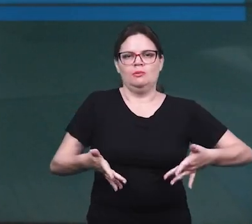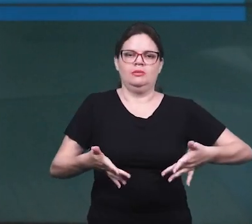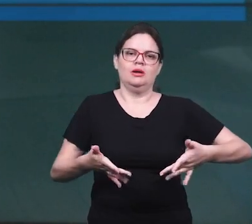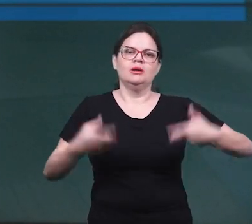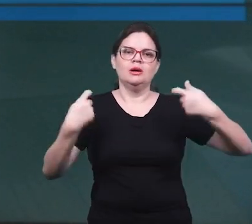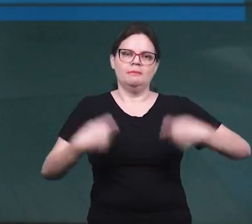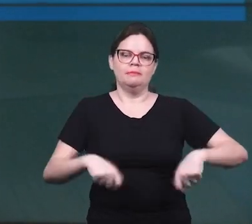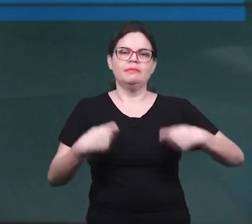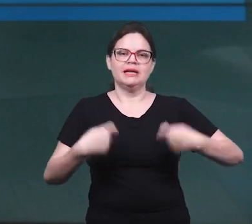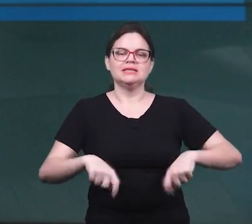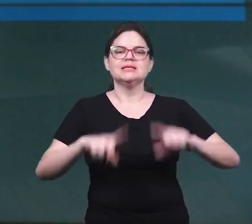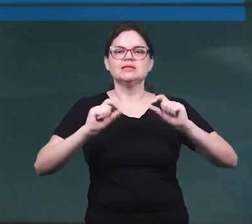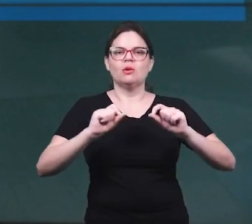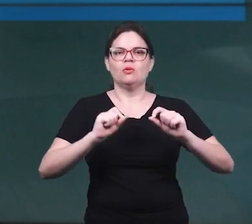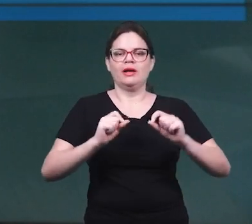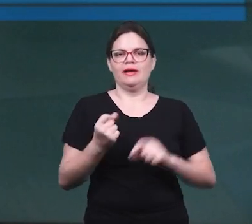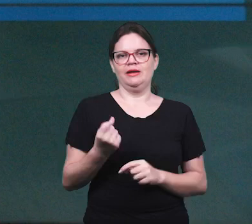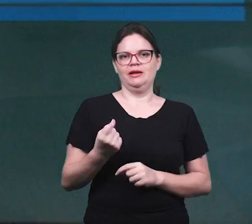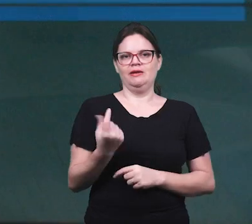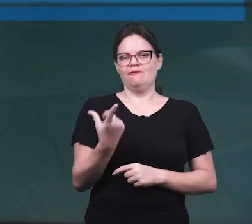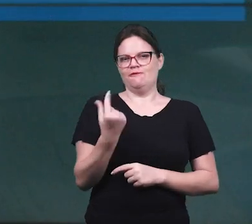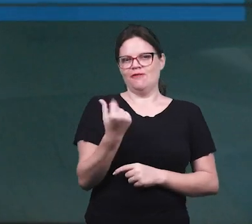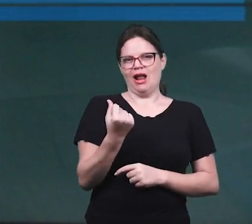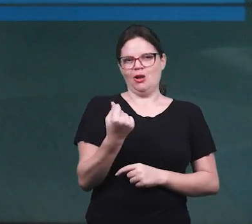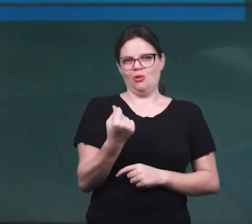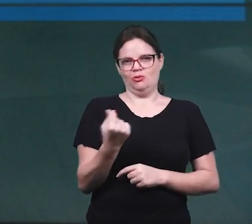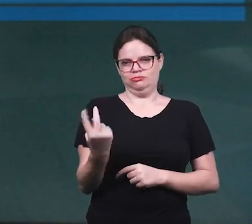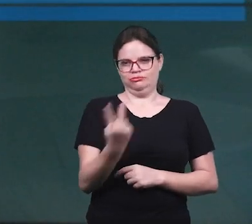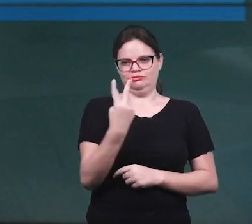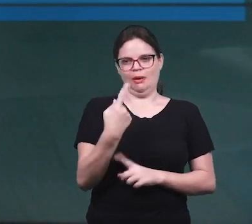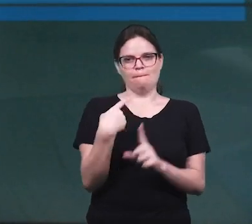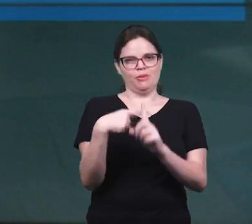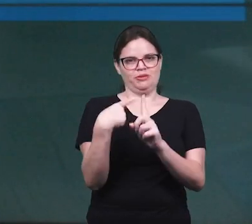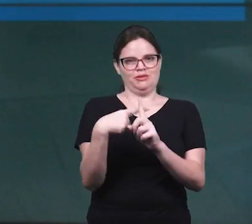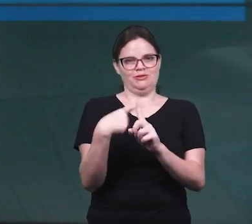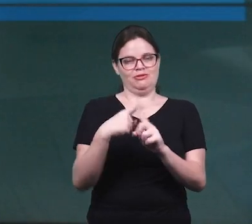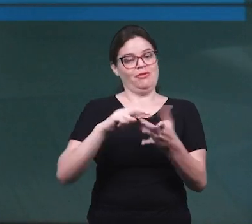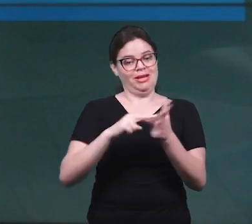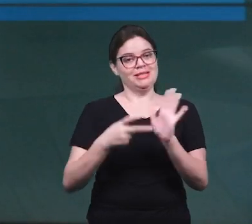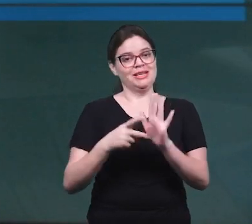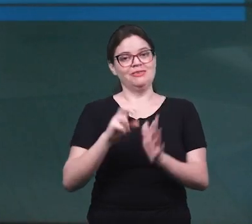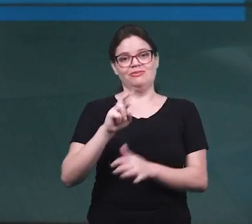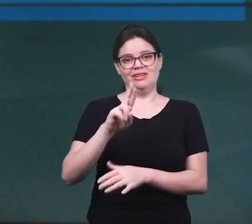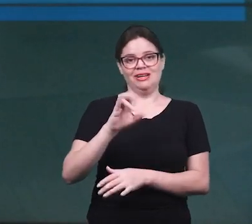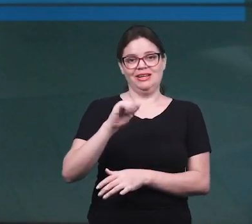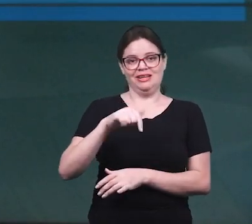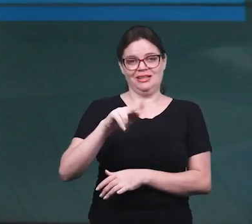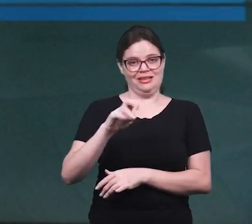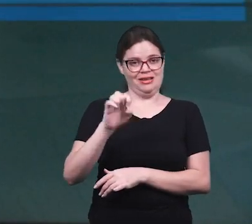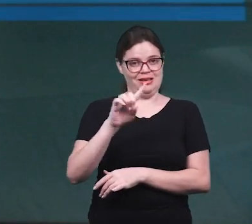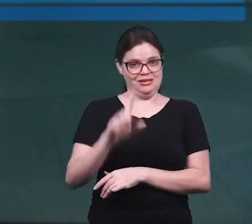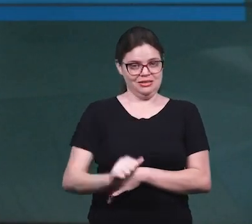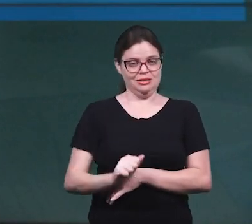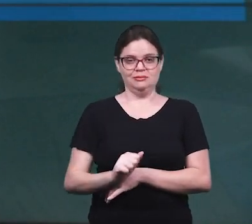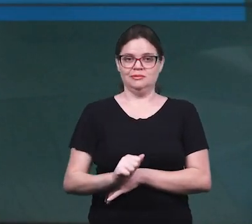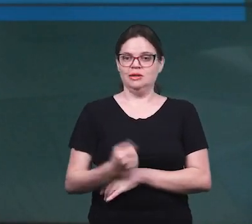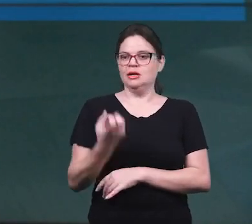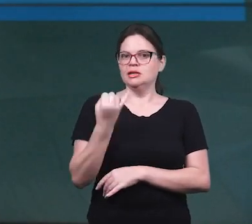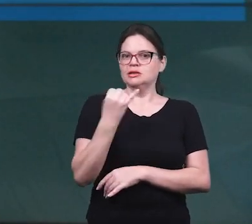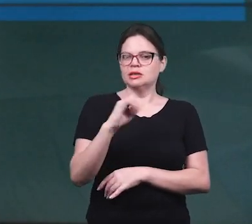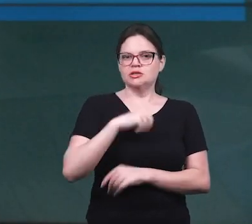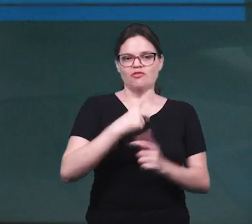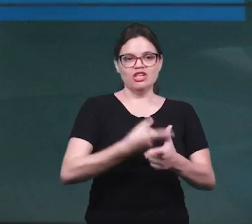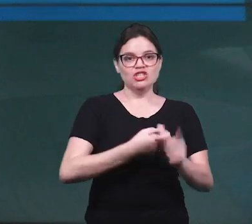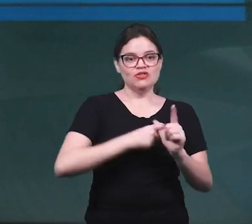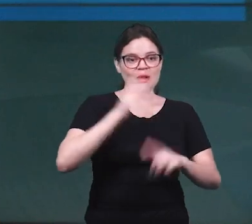ter um valor positivo. Por quê? É a sua riqueza. Se você tiver um valor de dívida maior do que